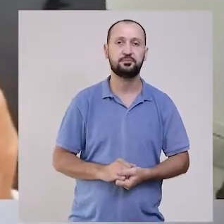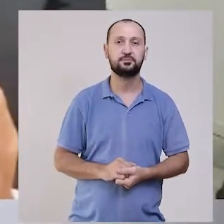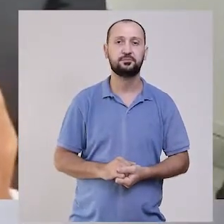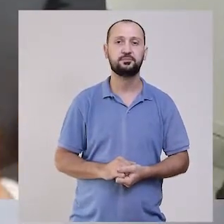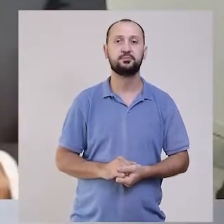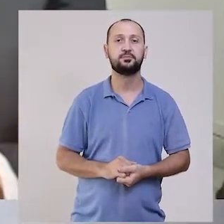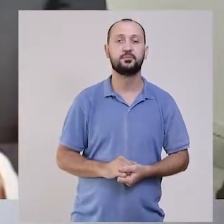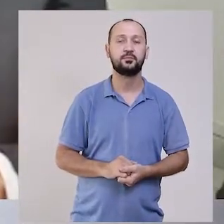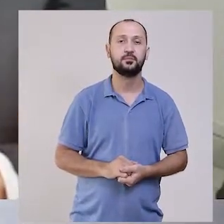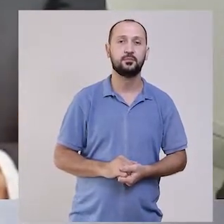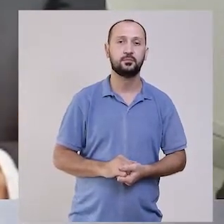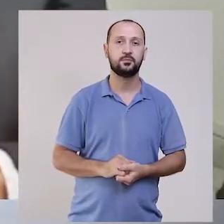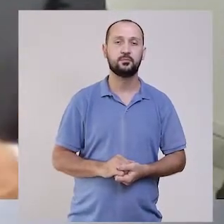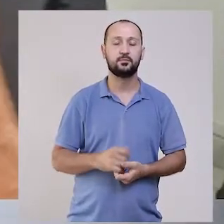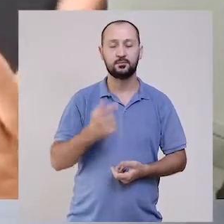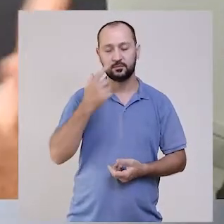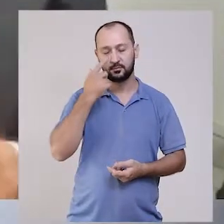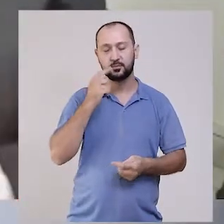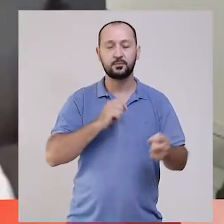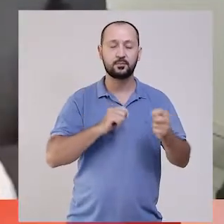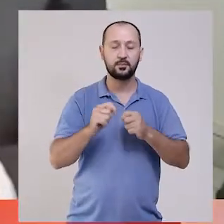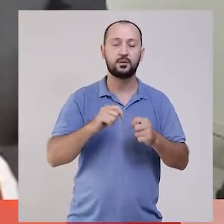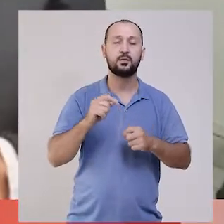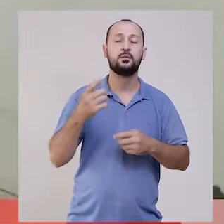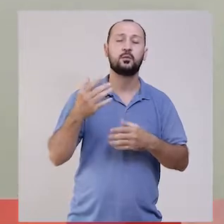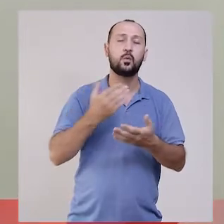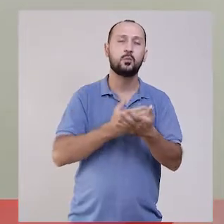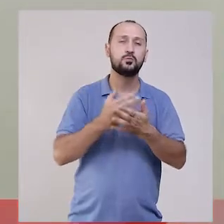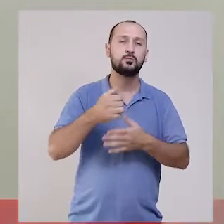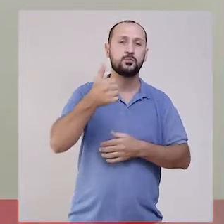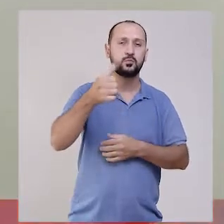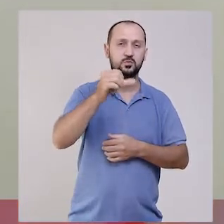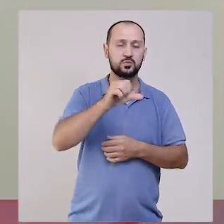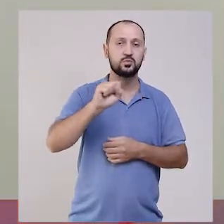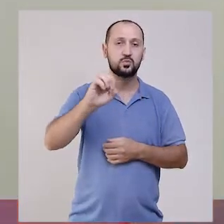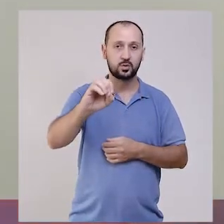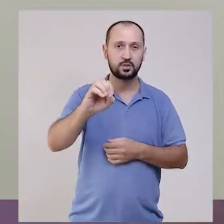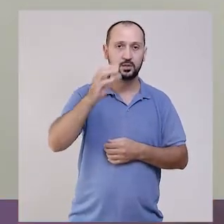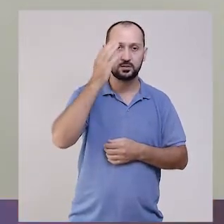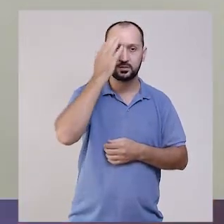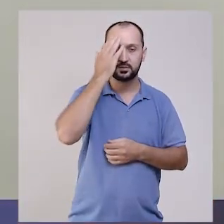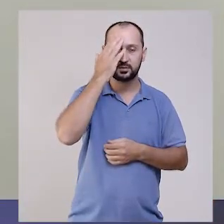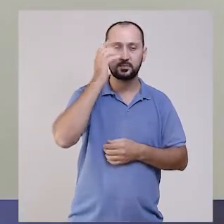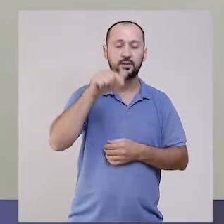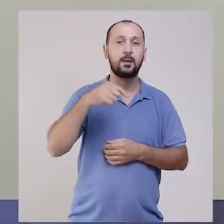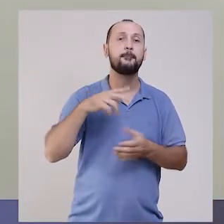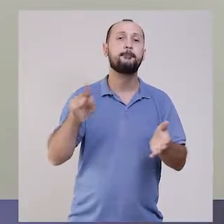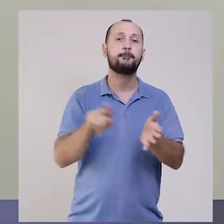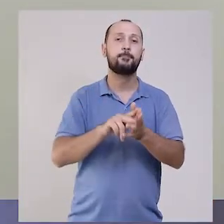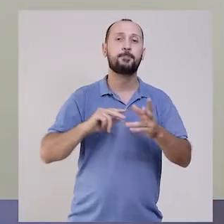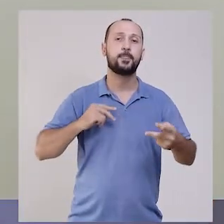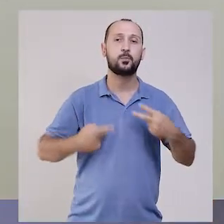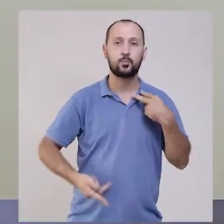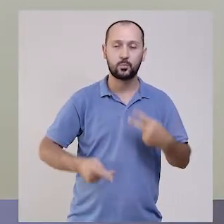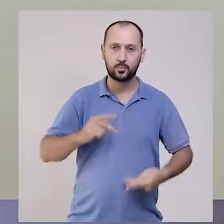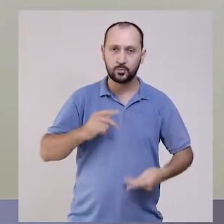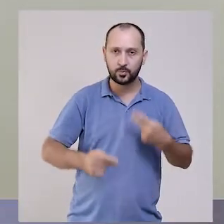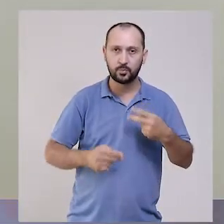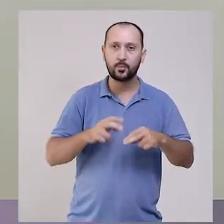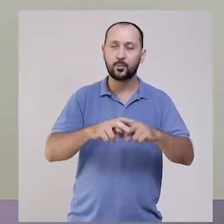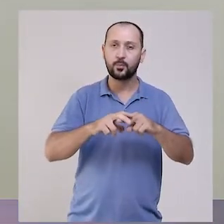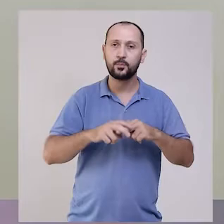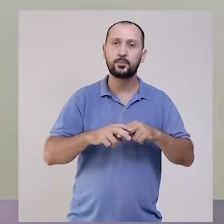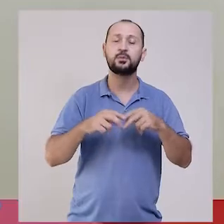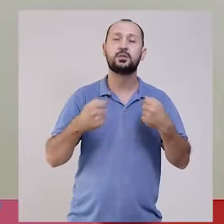considerada um hormônio, né? Desde 1980 que ela já é considerada um hormônio. Por isso que ela está assim, bastante estudada, e